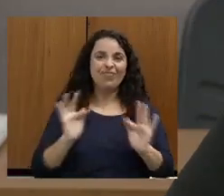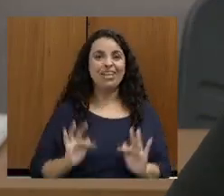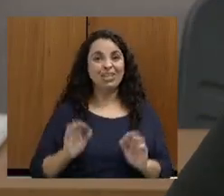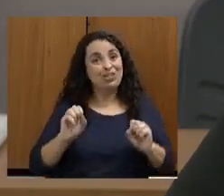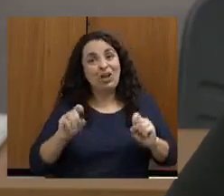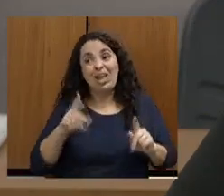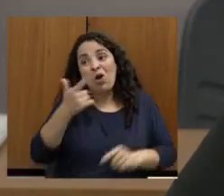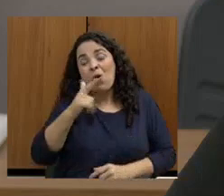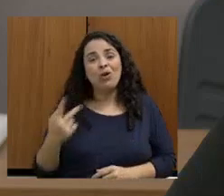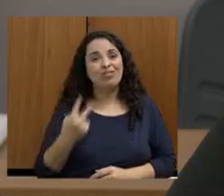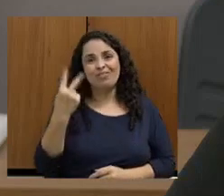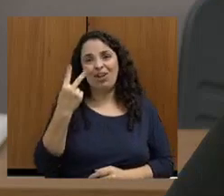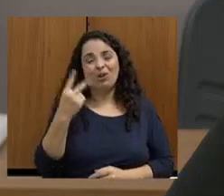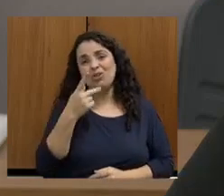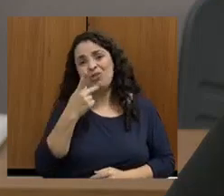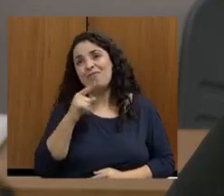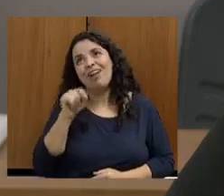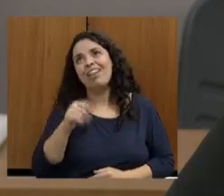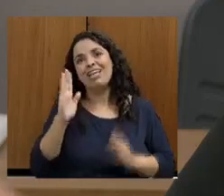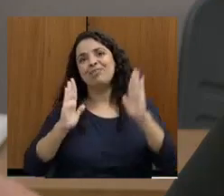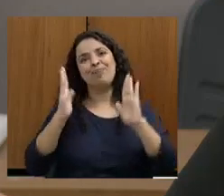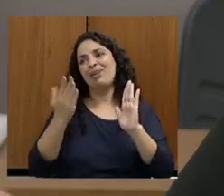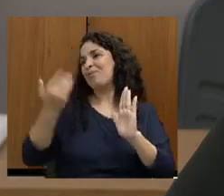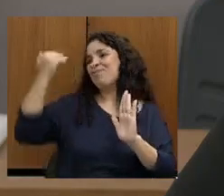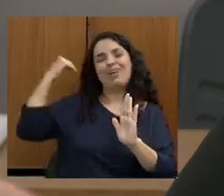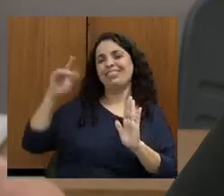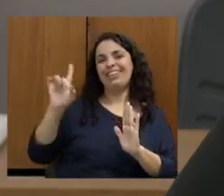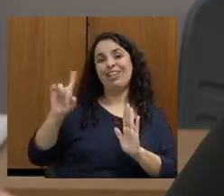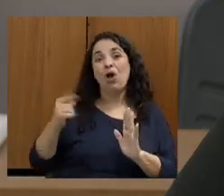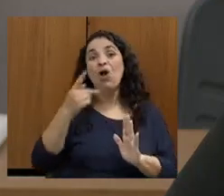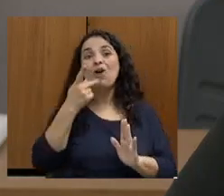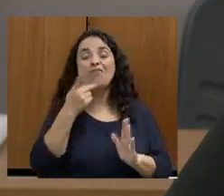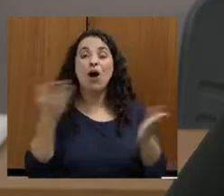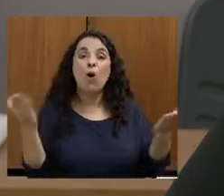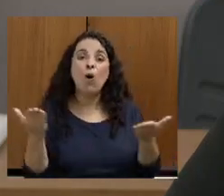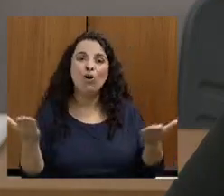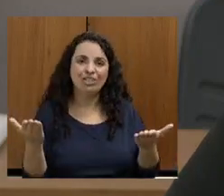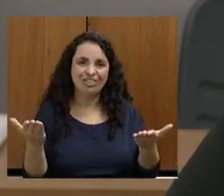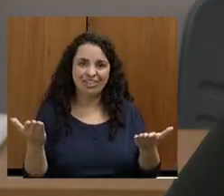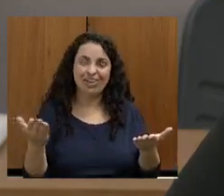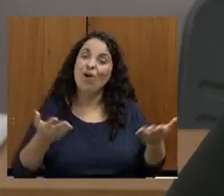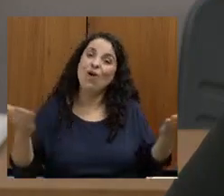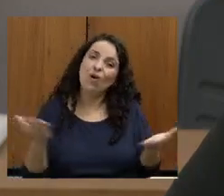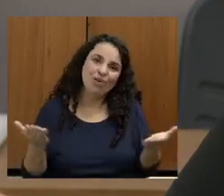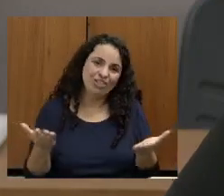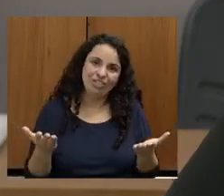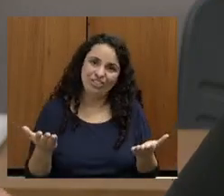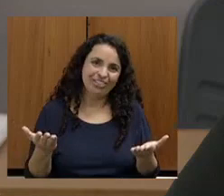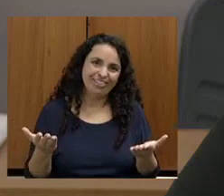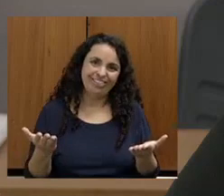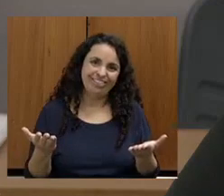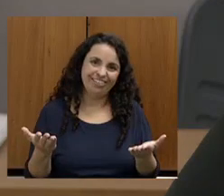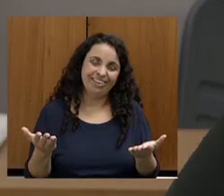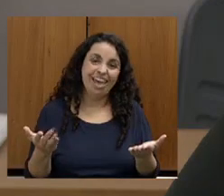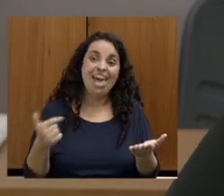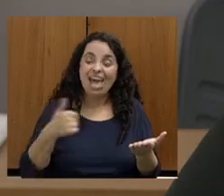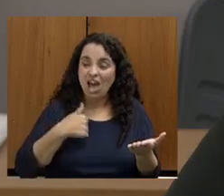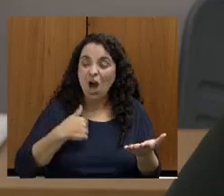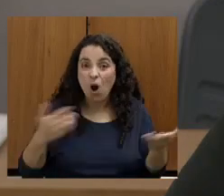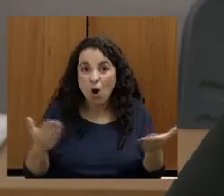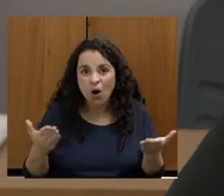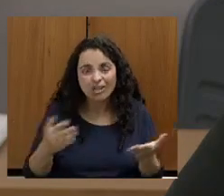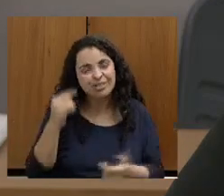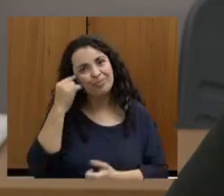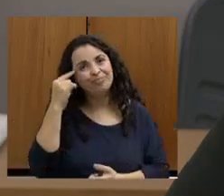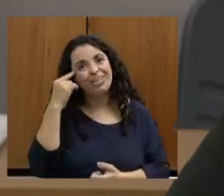São Tomás dessa época. Então, estou falando assim, eu, atualmente, não é que eu... Eu acho que as